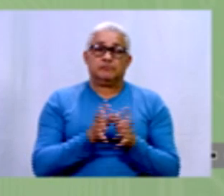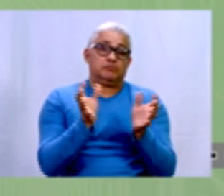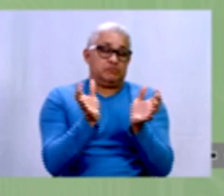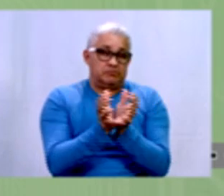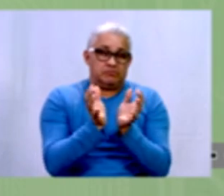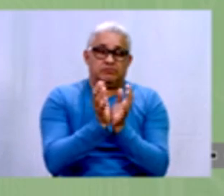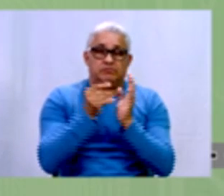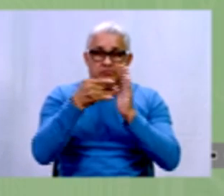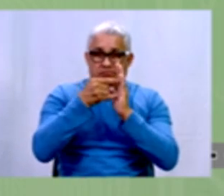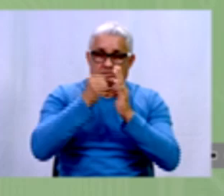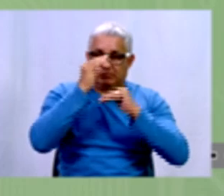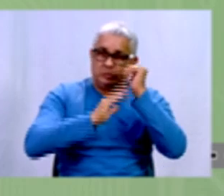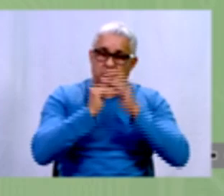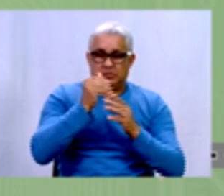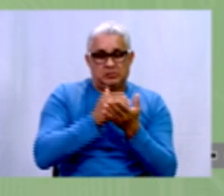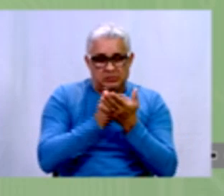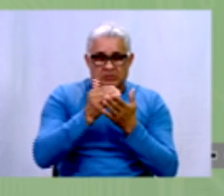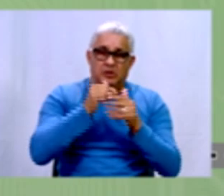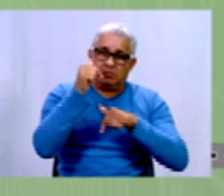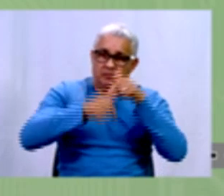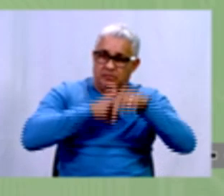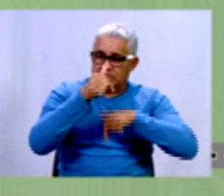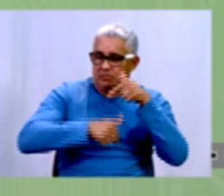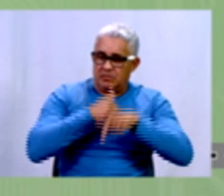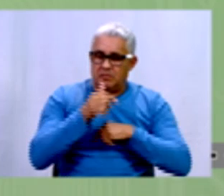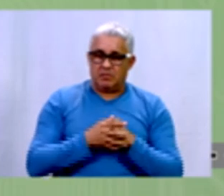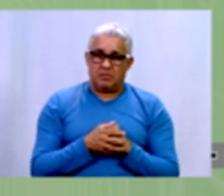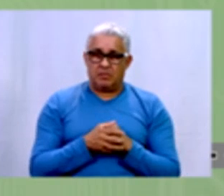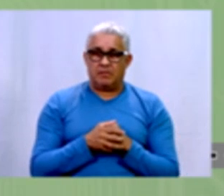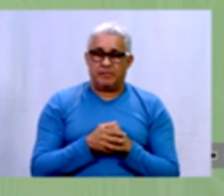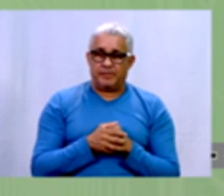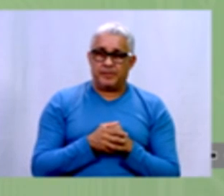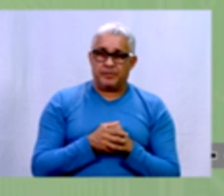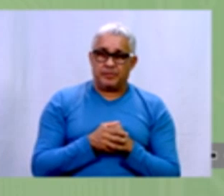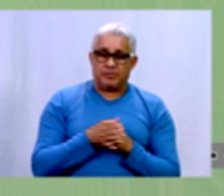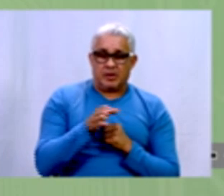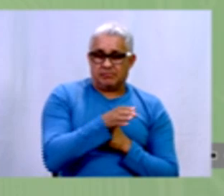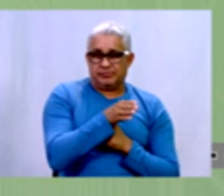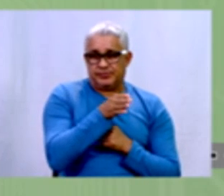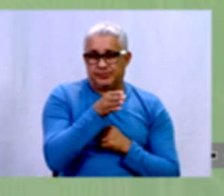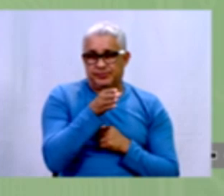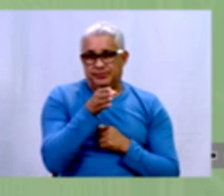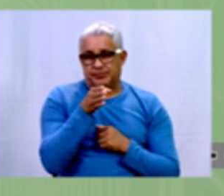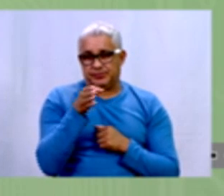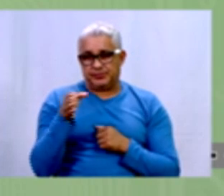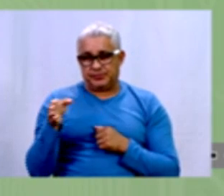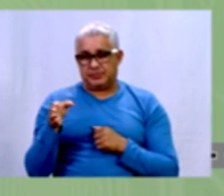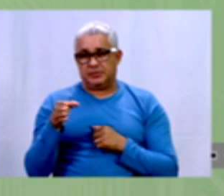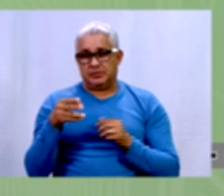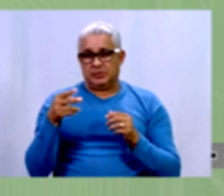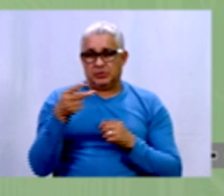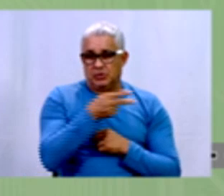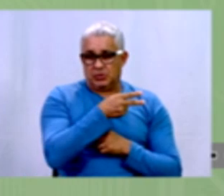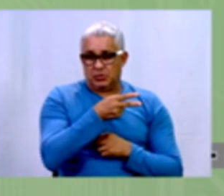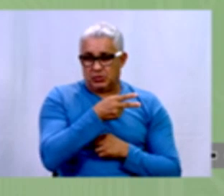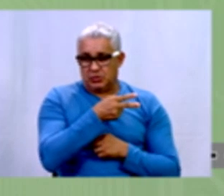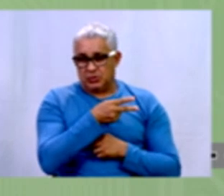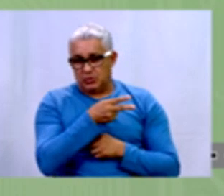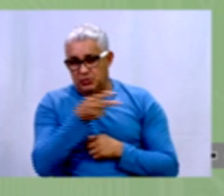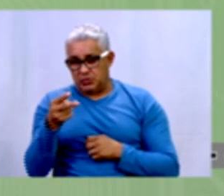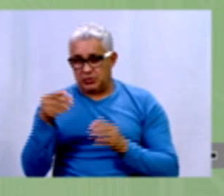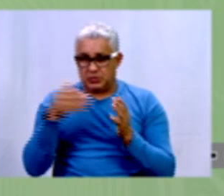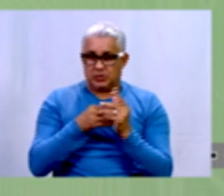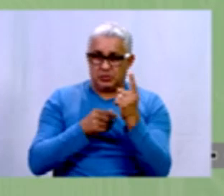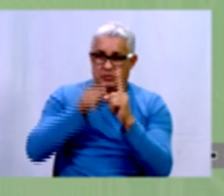de desenvolvimento começa então a trabalhar durante esse período do sprint de 2 a 4 semanas, para no final chegar